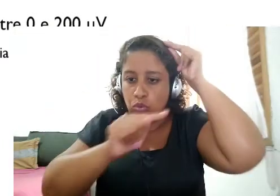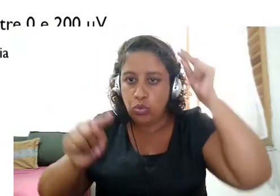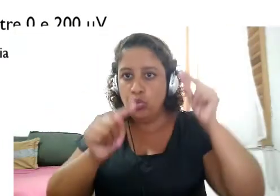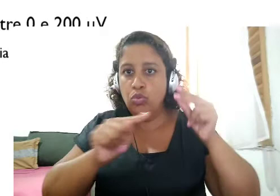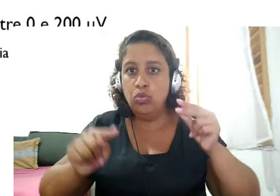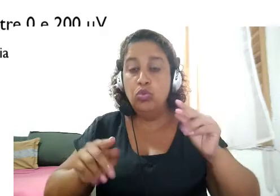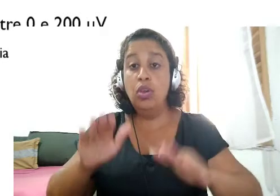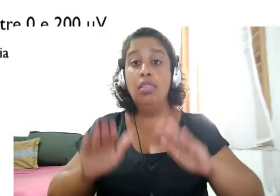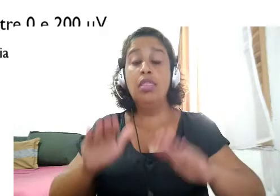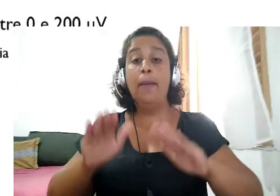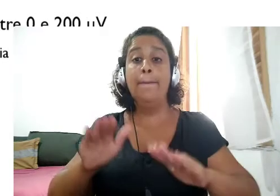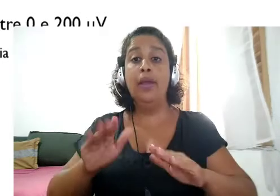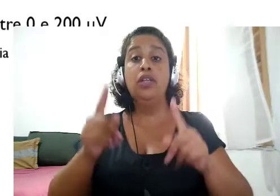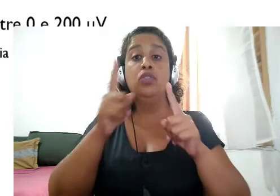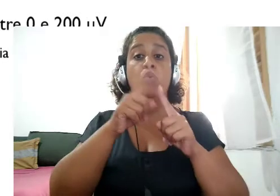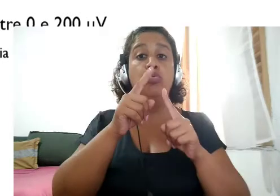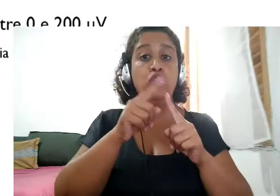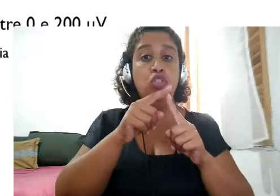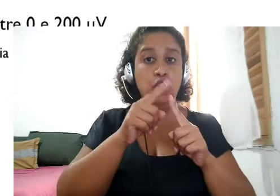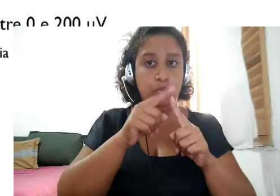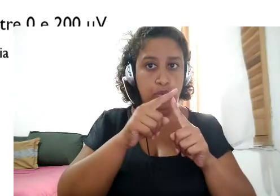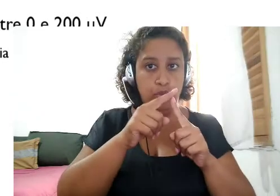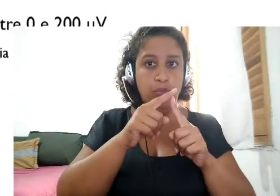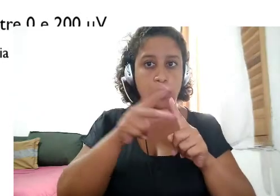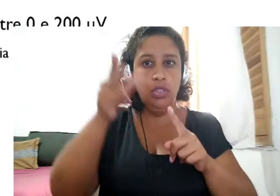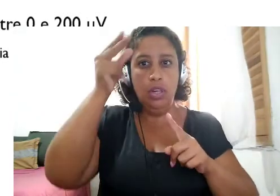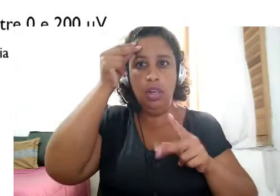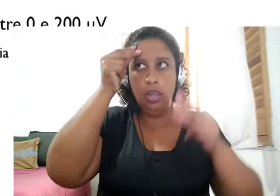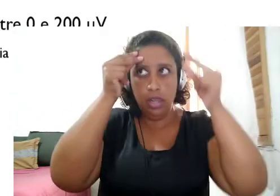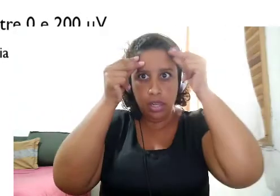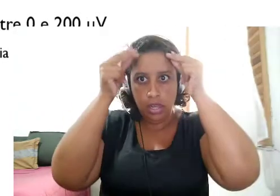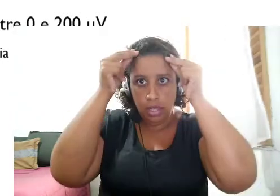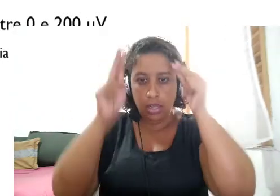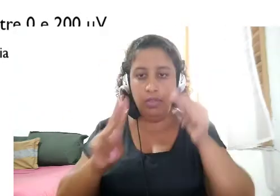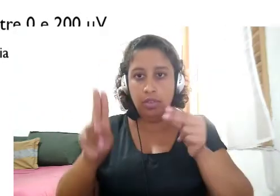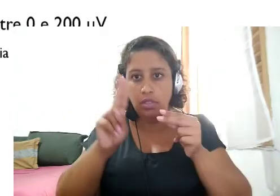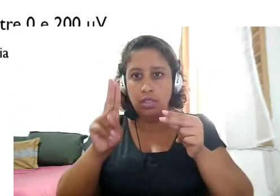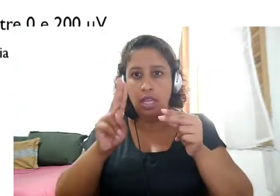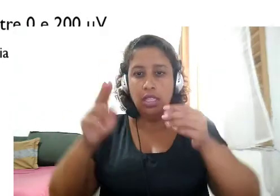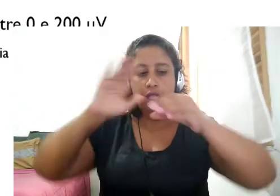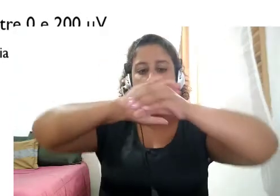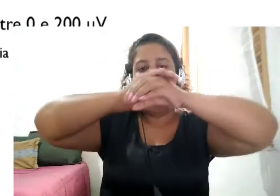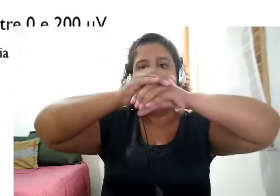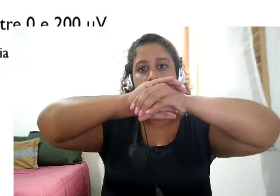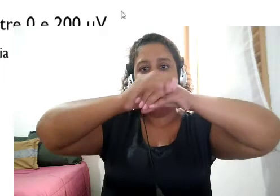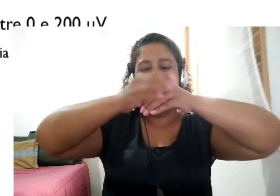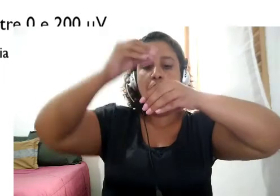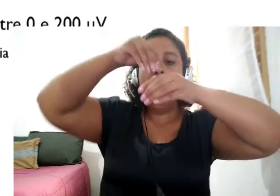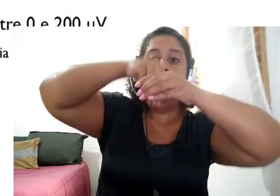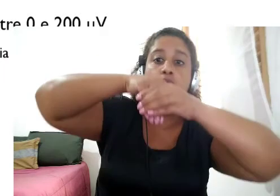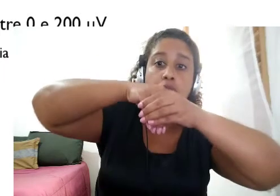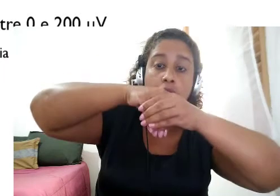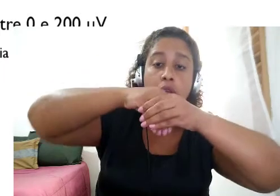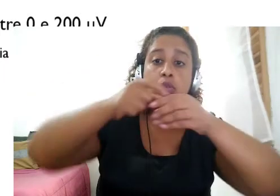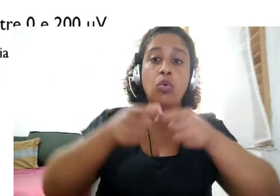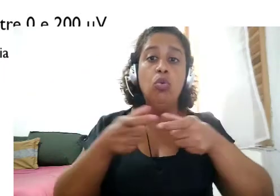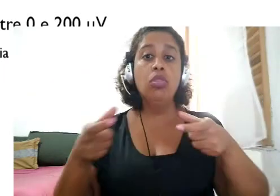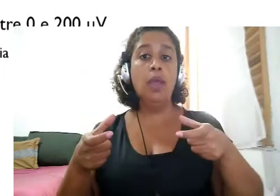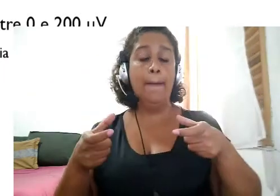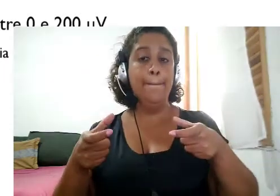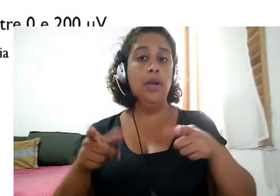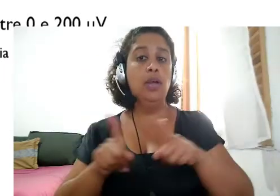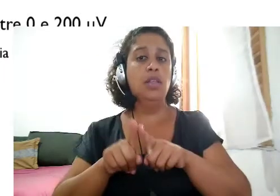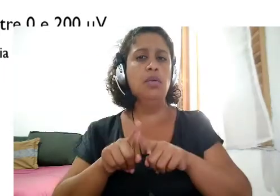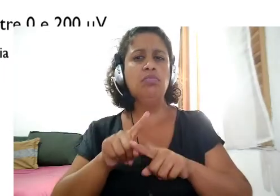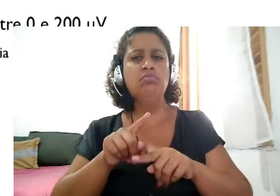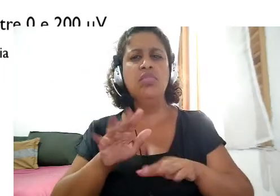córtex cerebral, que são aqueles que são perpendiculares ao córtex. Como eu já falei, vai variar a intensidade dos potenciais desiderados,